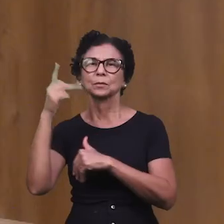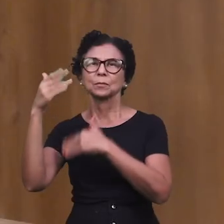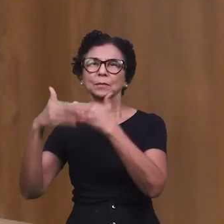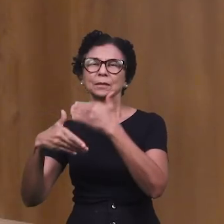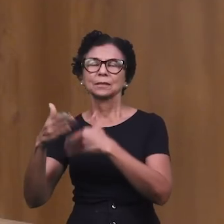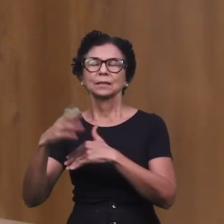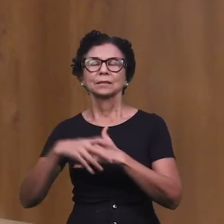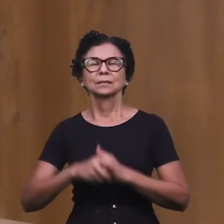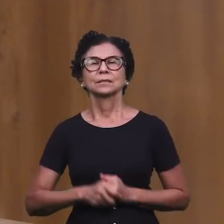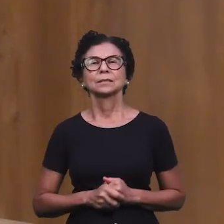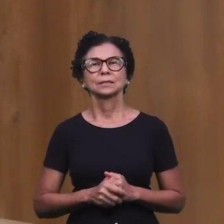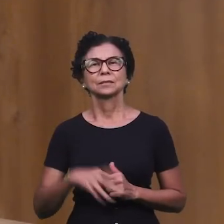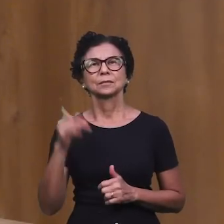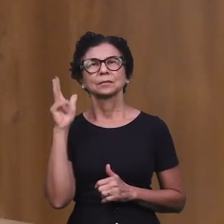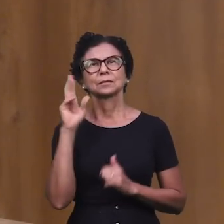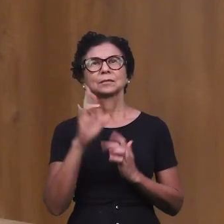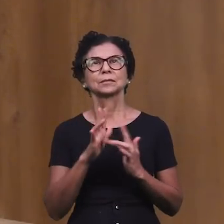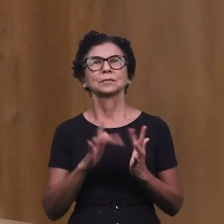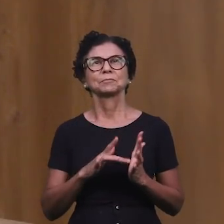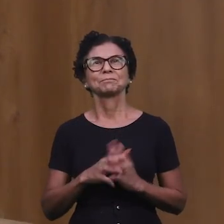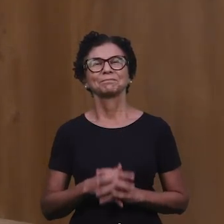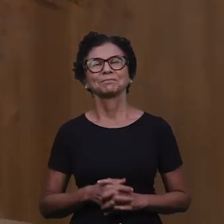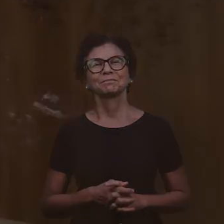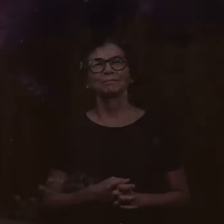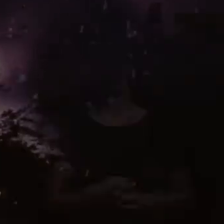todos, a paz do Senhor Jesus.